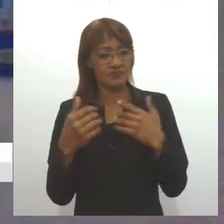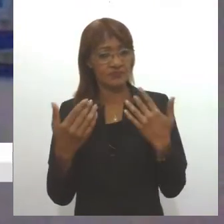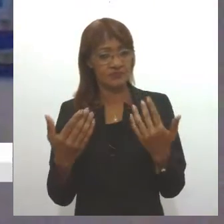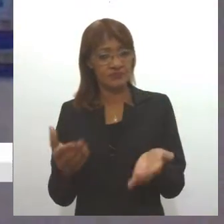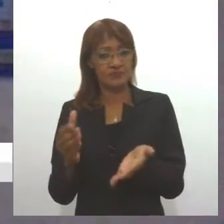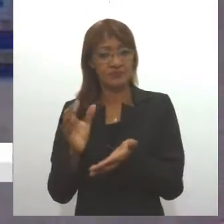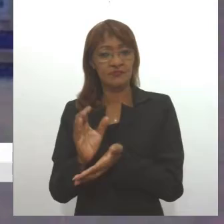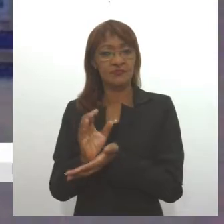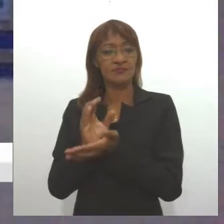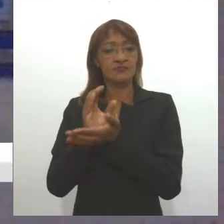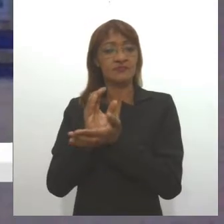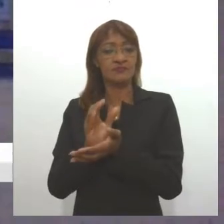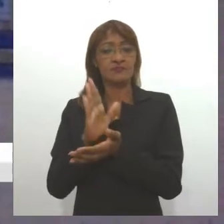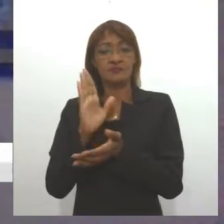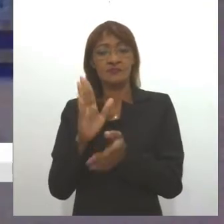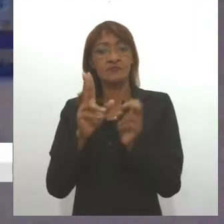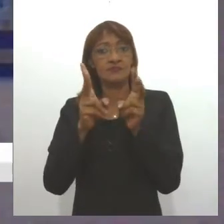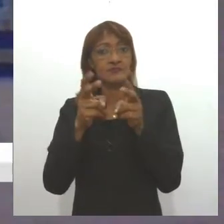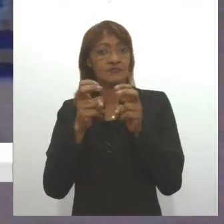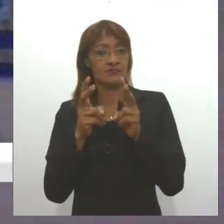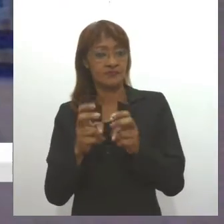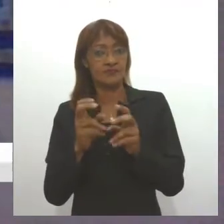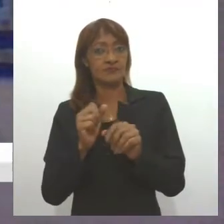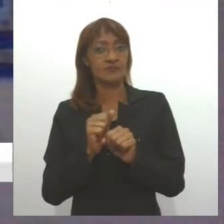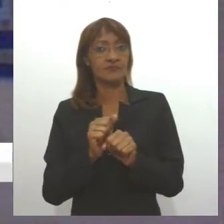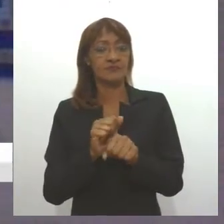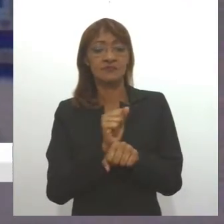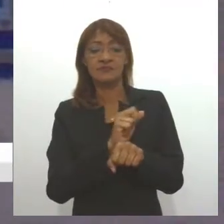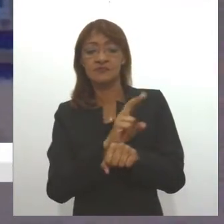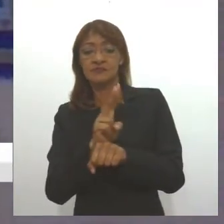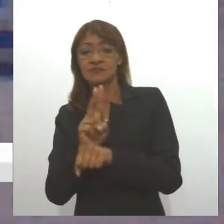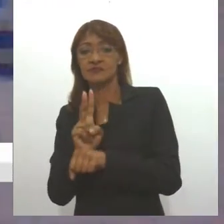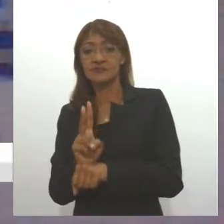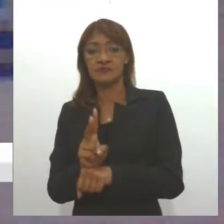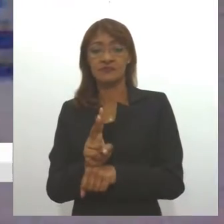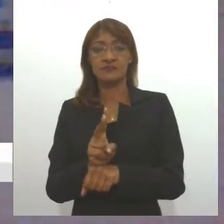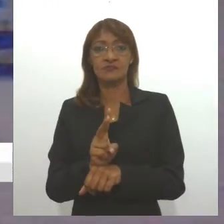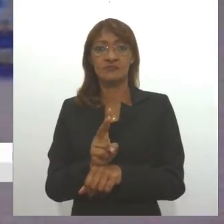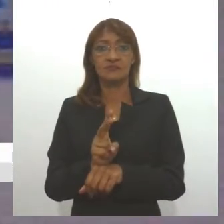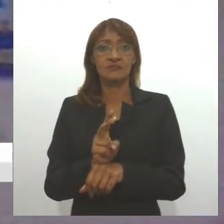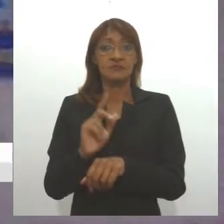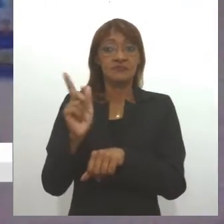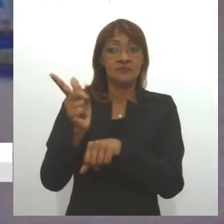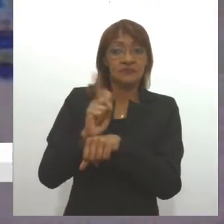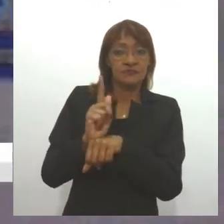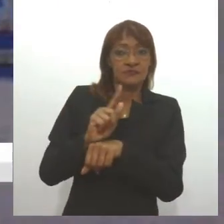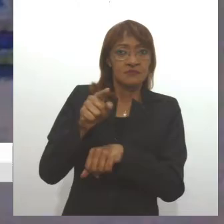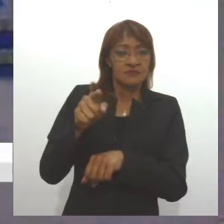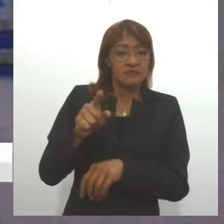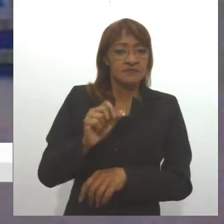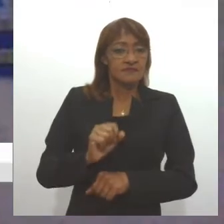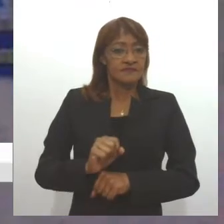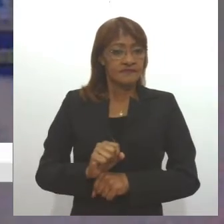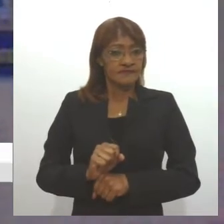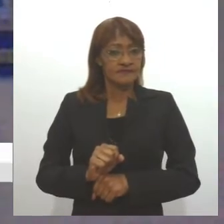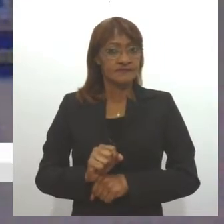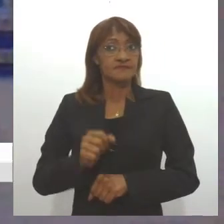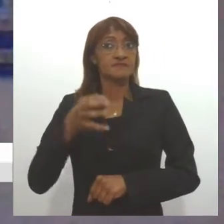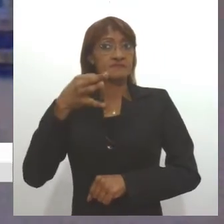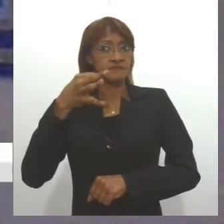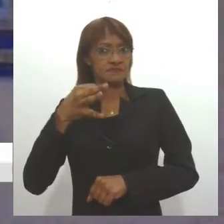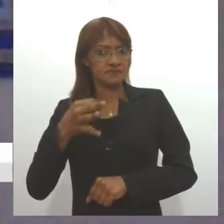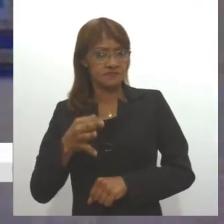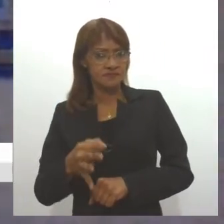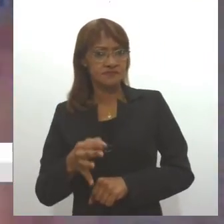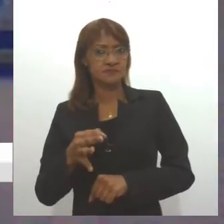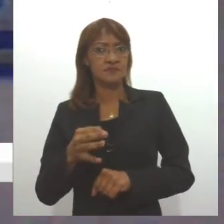função de observar e fazer o monitoramento de que se a gestão está sendo incisiva na